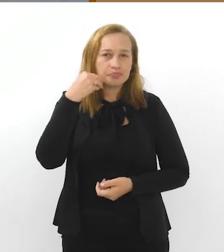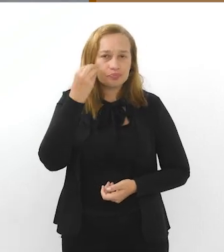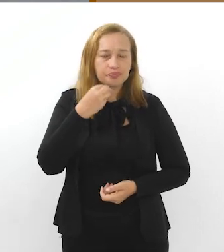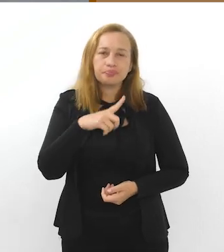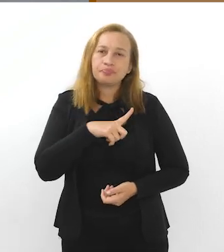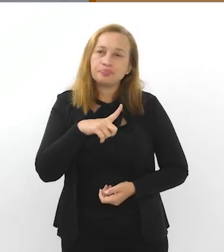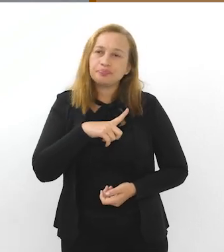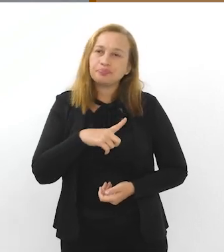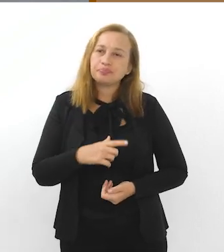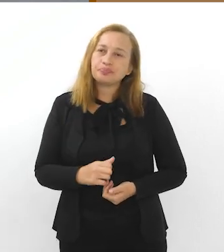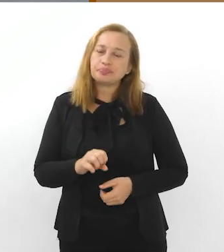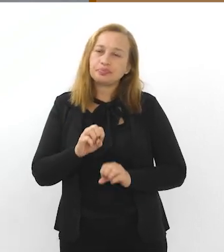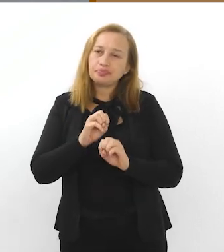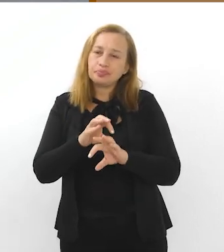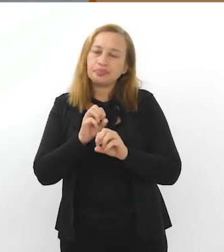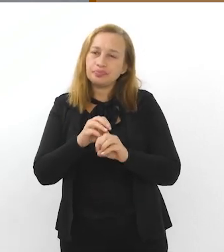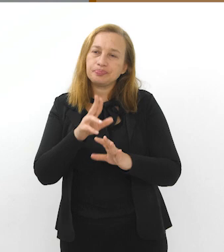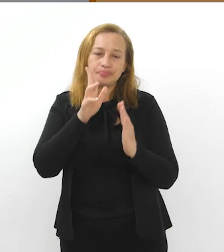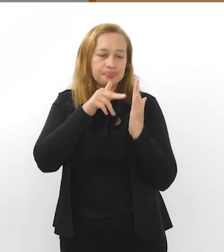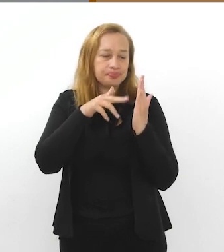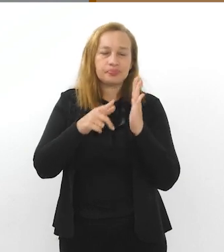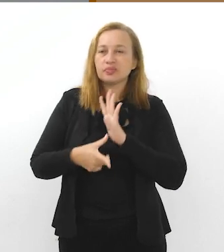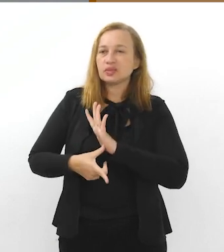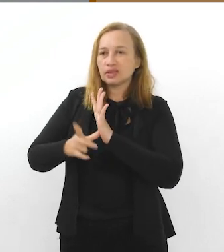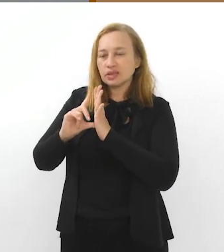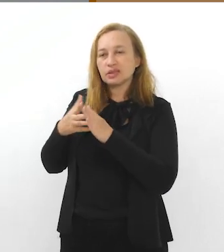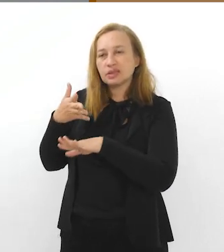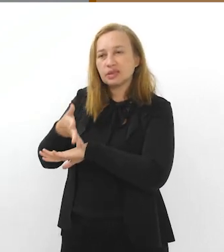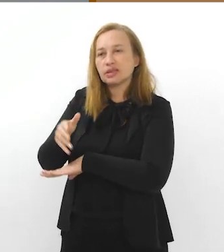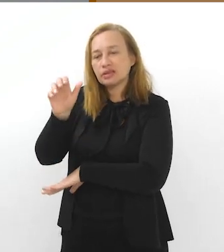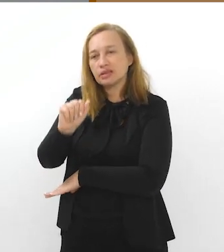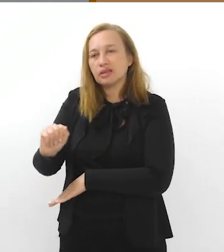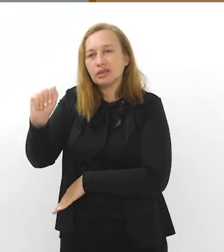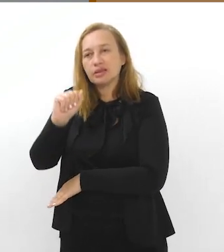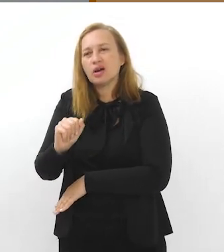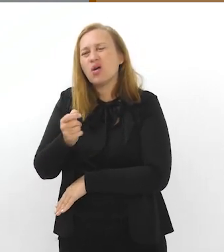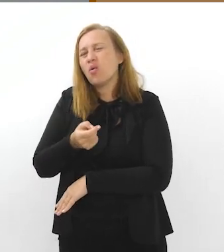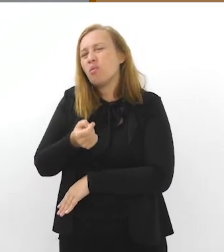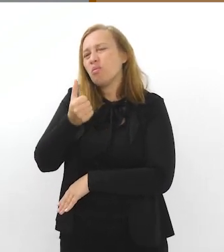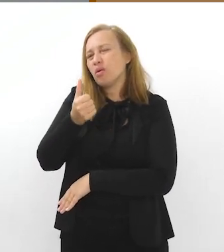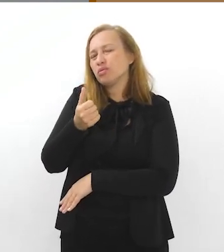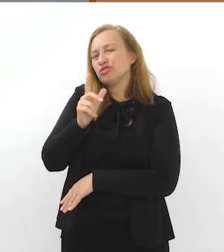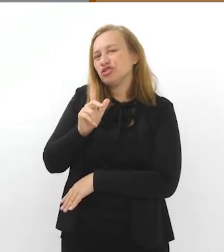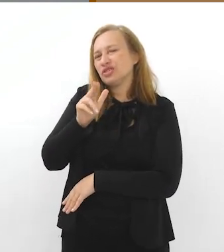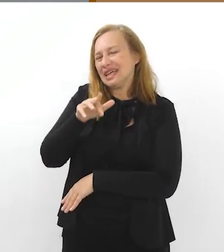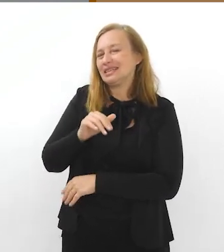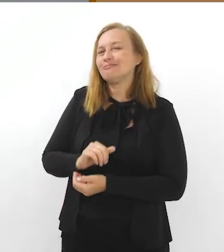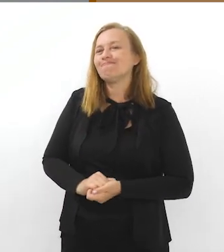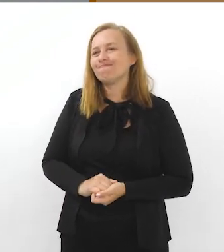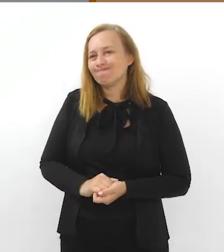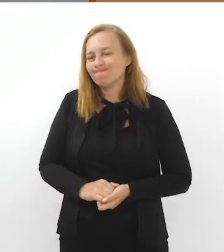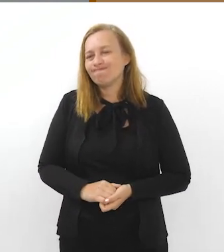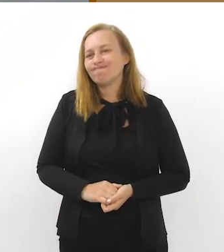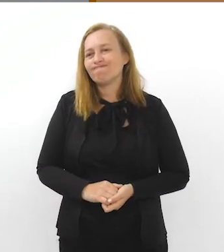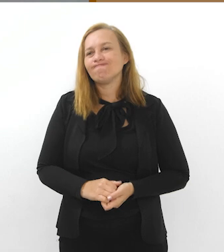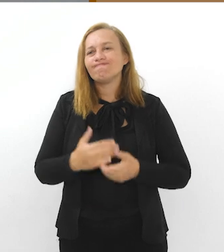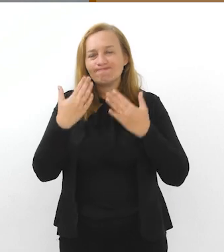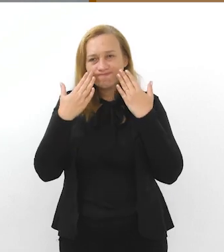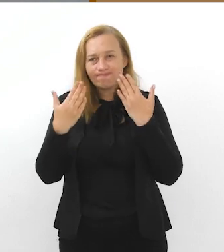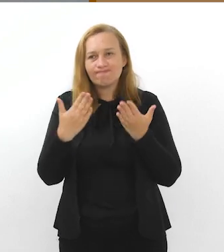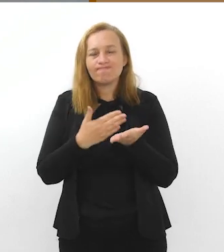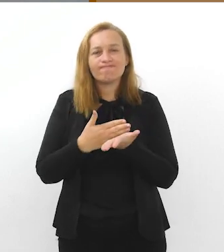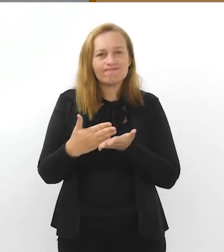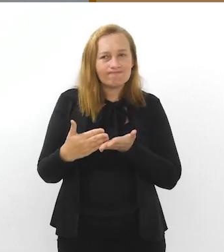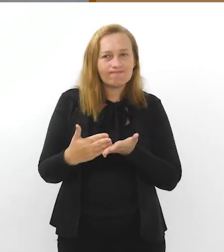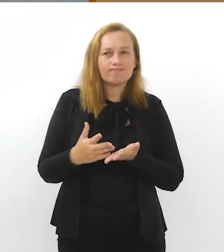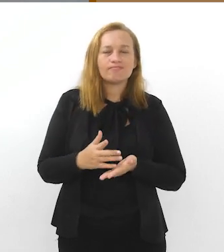tive a experiência de dar aula de pintura antes de entrar para a associação, mas é um pouco assim diferente, né? Para quem está aprendendo